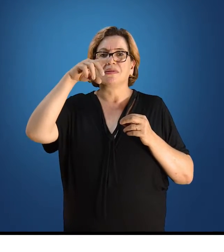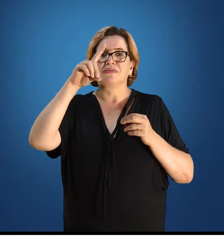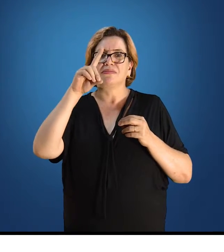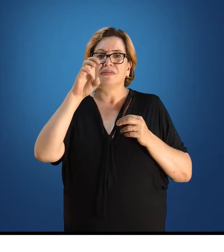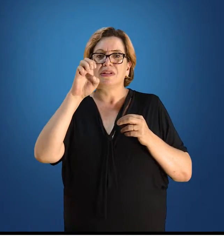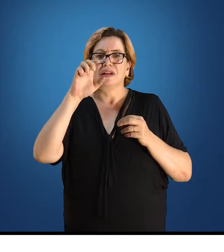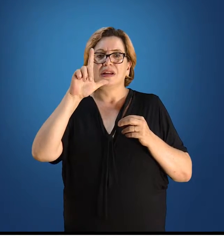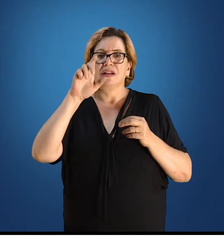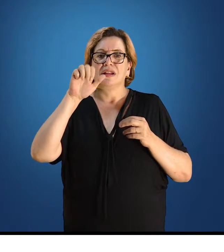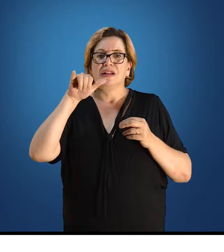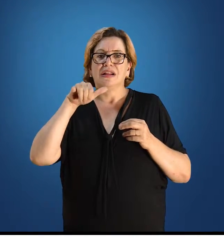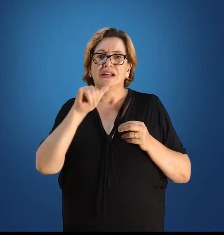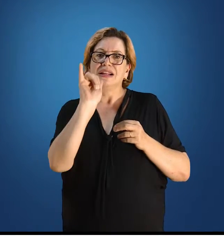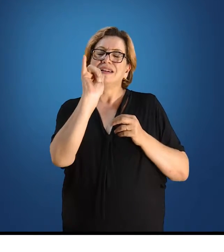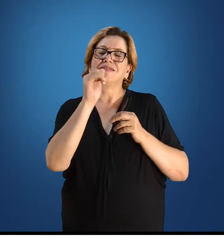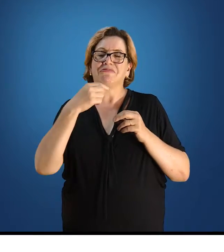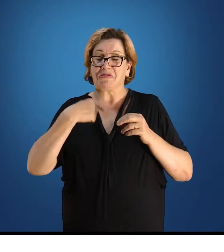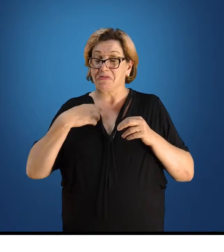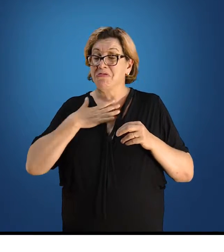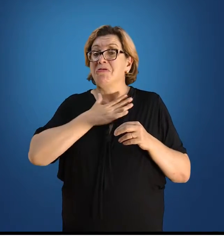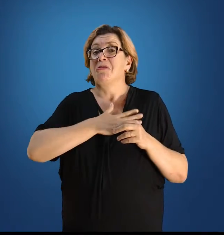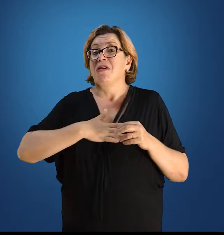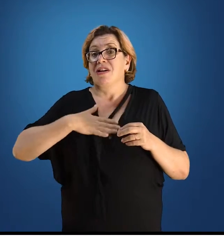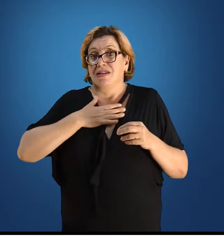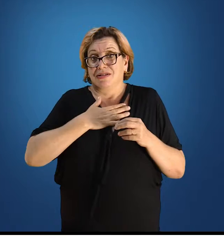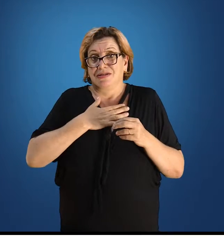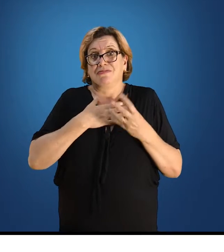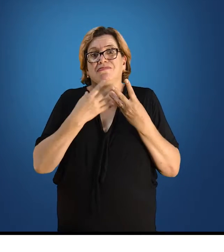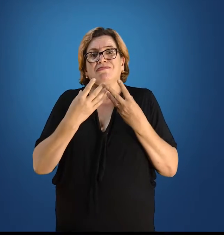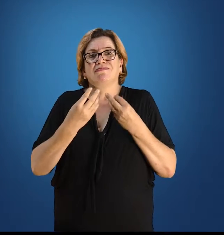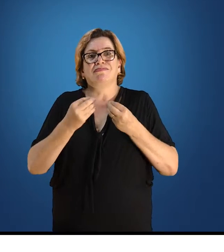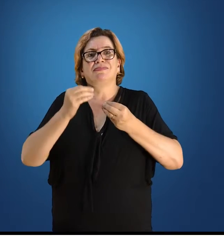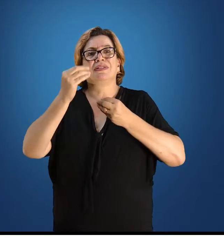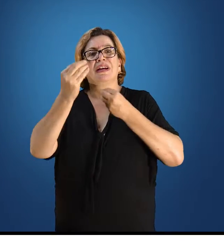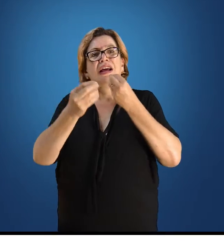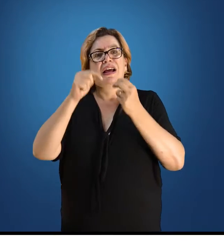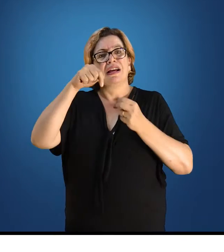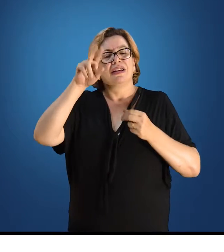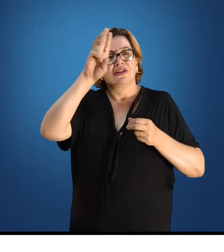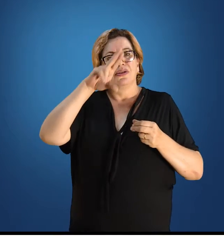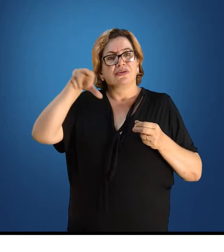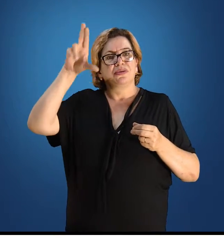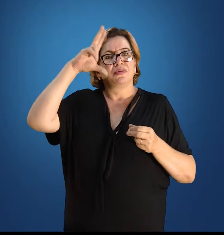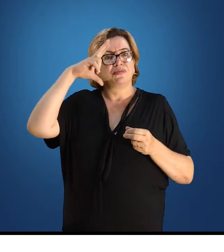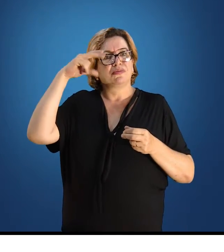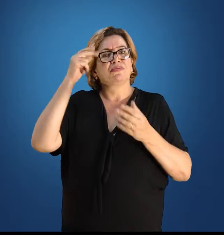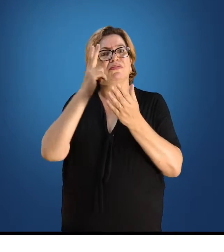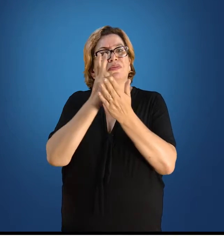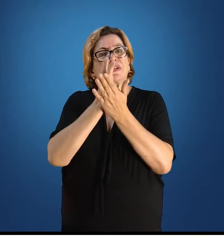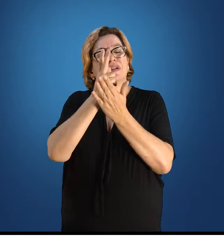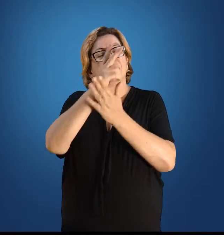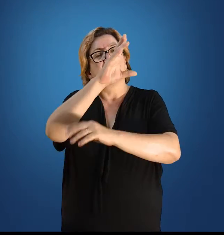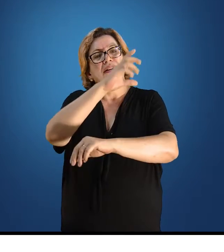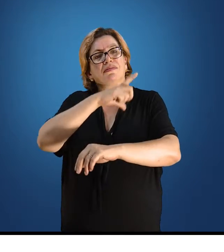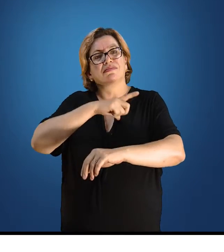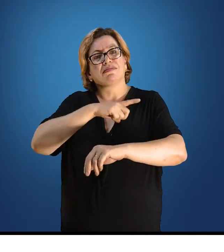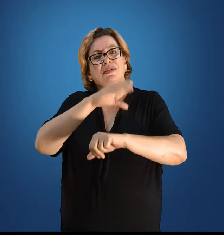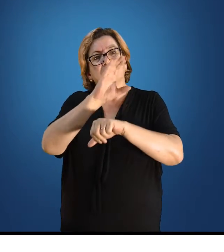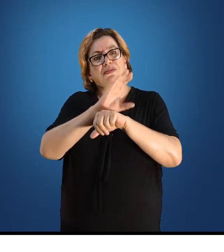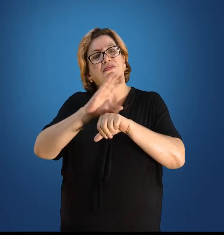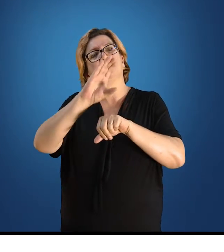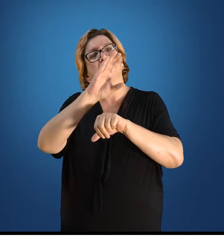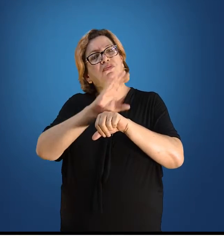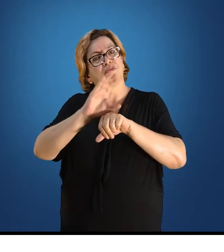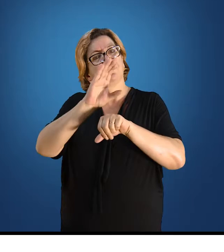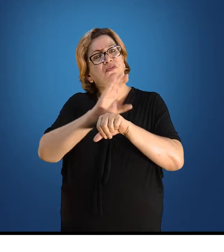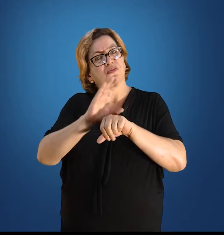o EndNote é um muito conhecido na comunidade científica. Aqui na Unicentro mesmo a gente tem sempre cursos para ensinar a mexer